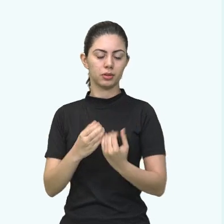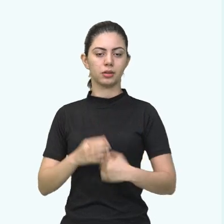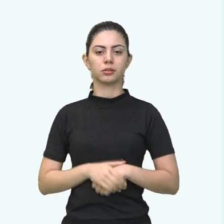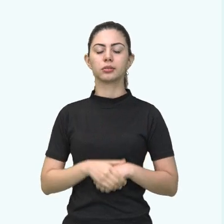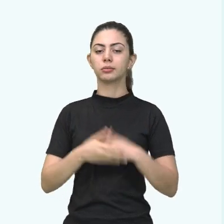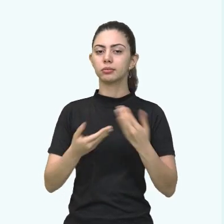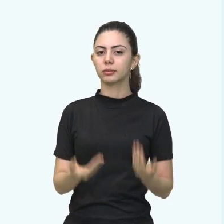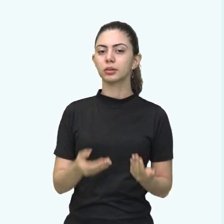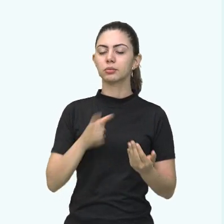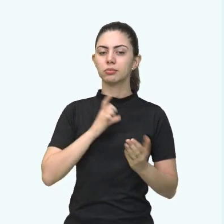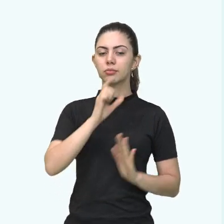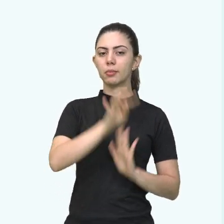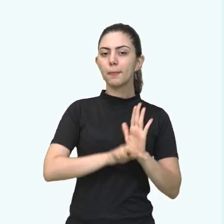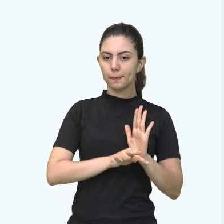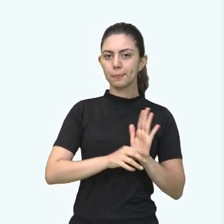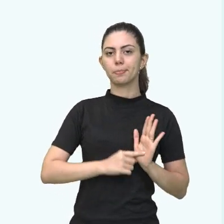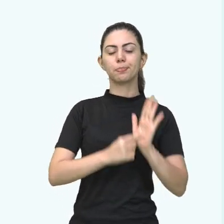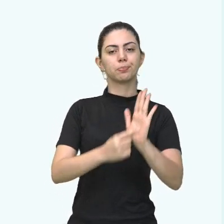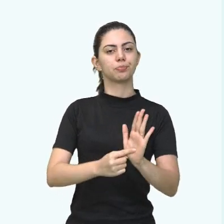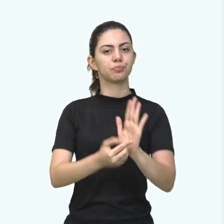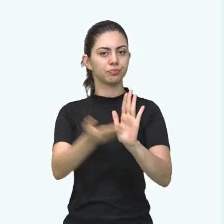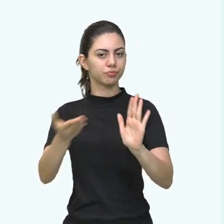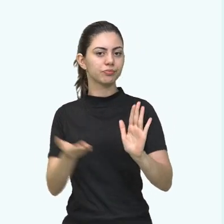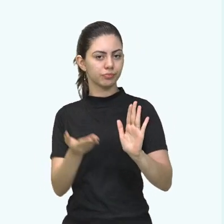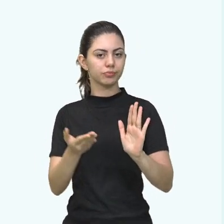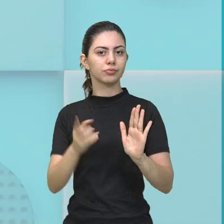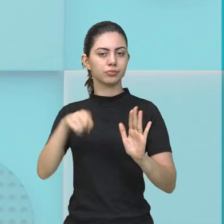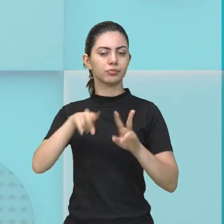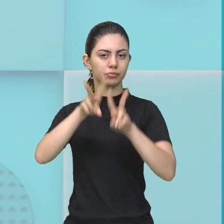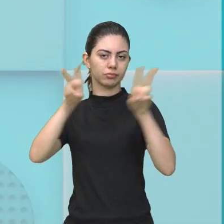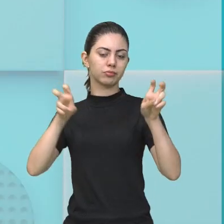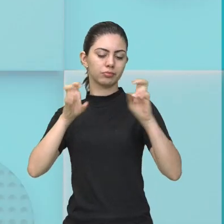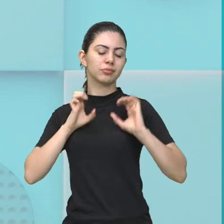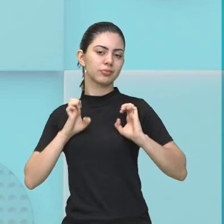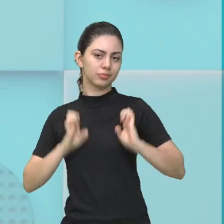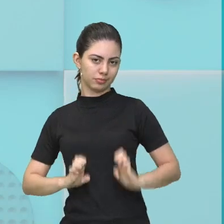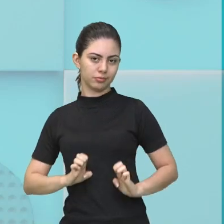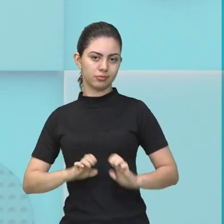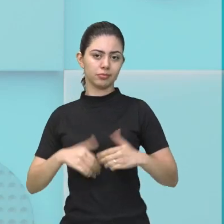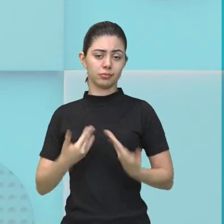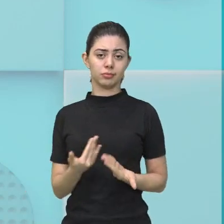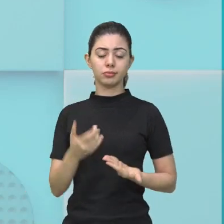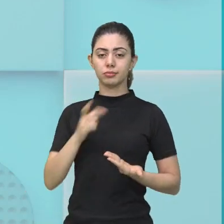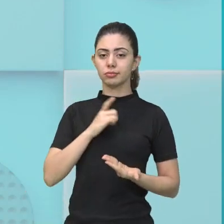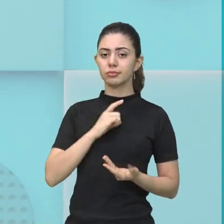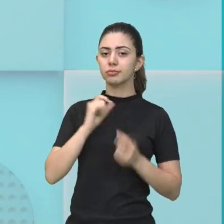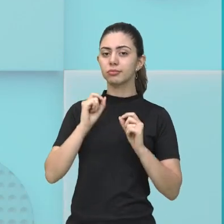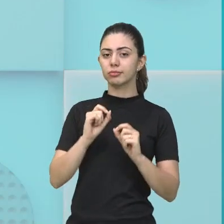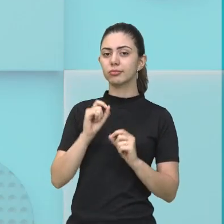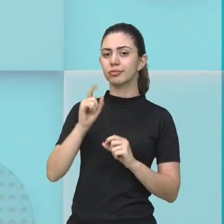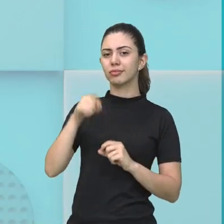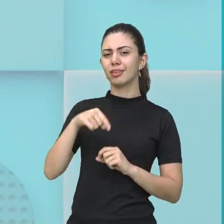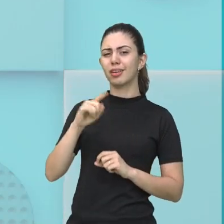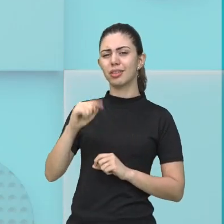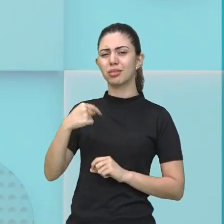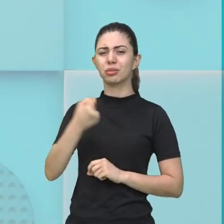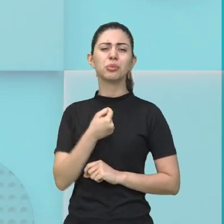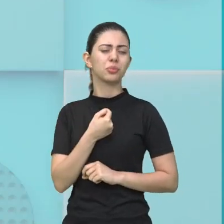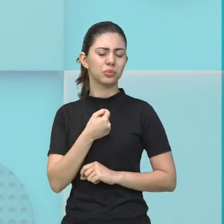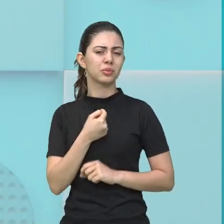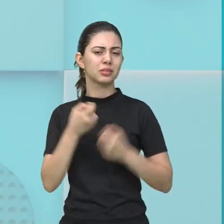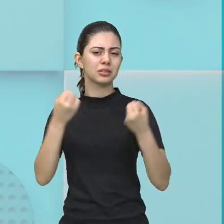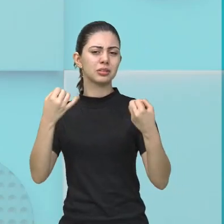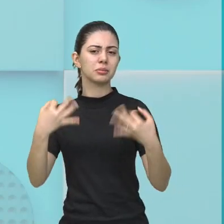esse texto aí, já traz essa ideia de ética, e é um texto que, por mais que apresente ideias genéricas, a gente quer fazer, na verdade,